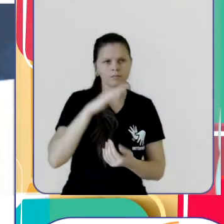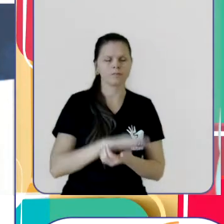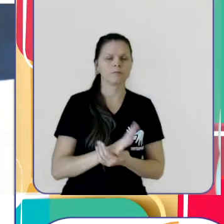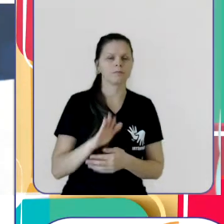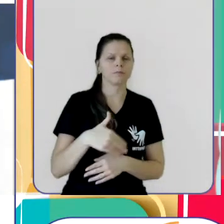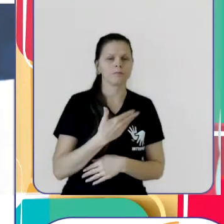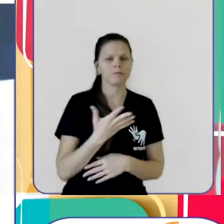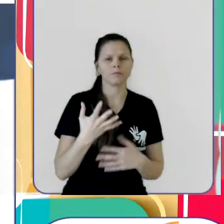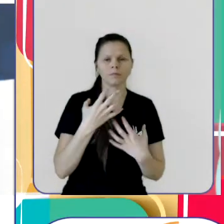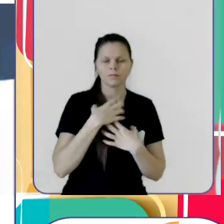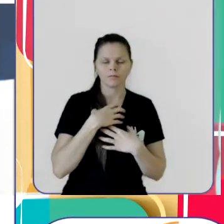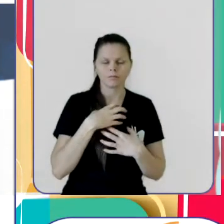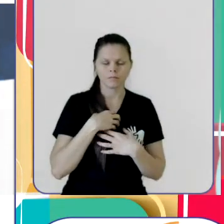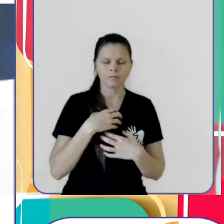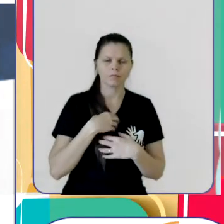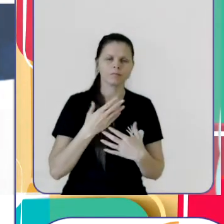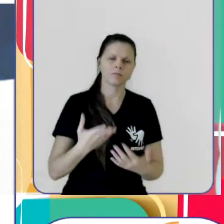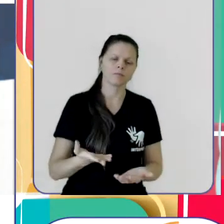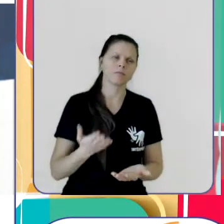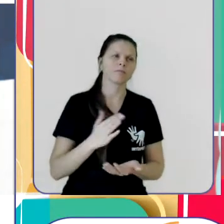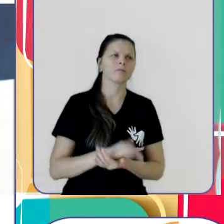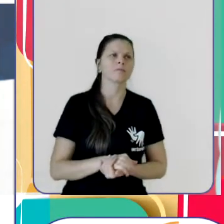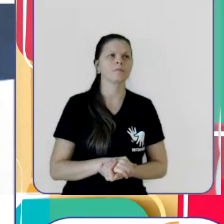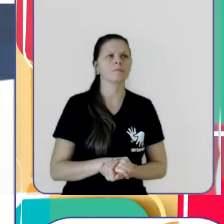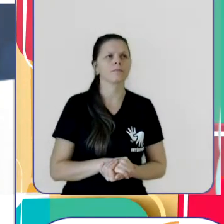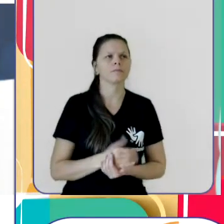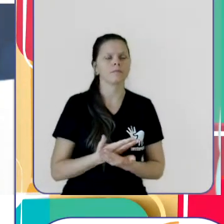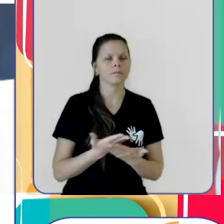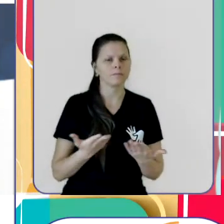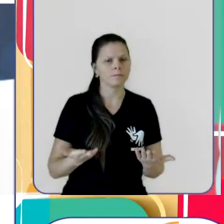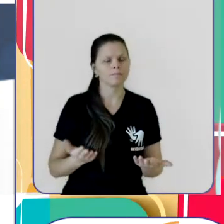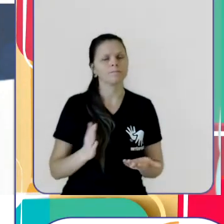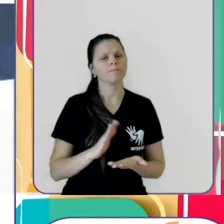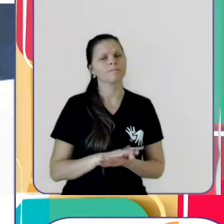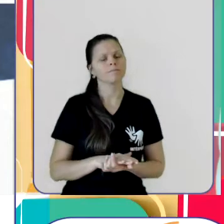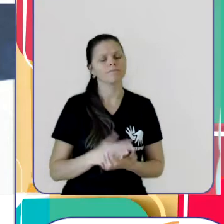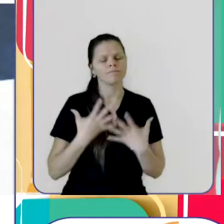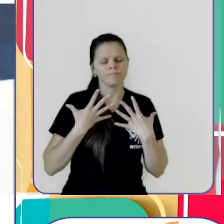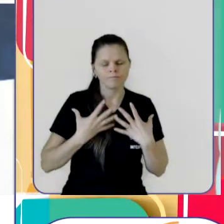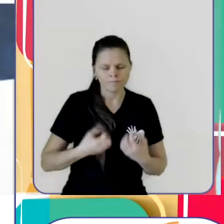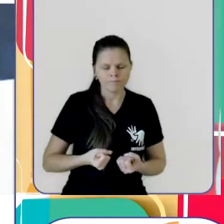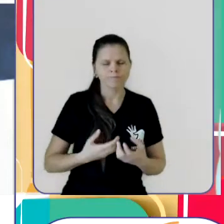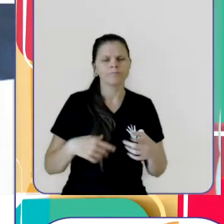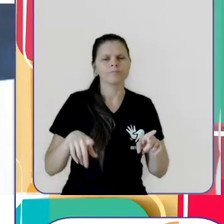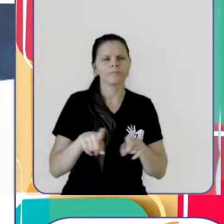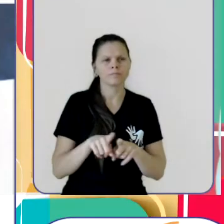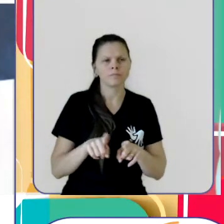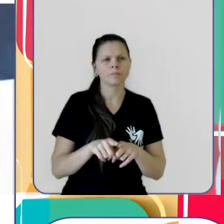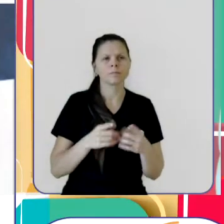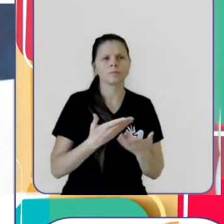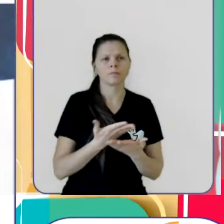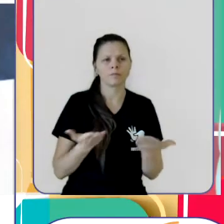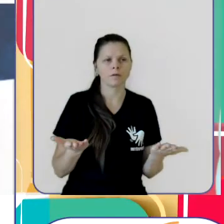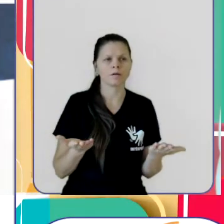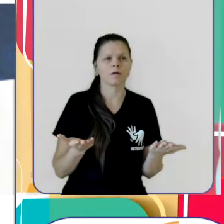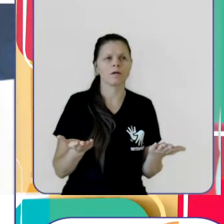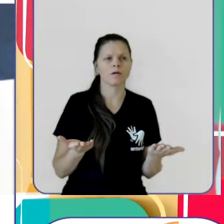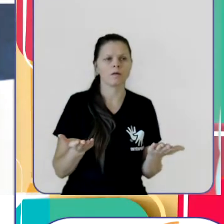você note, né, uma piora na sua dificuldade de respiração, cansaço. E quais são as recomendações,